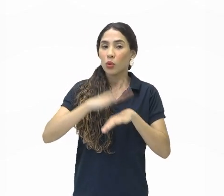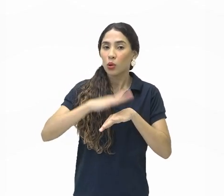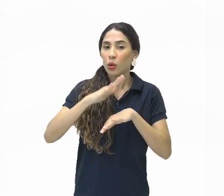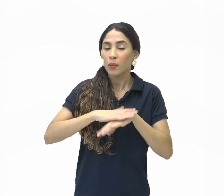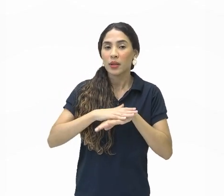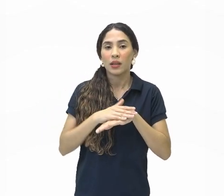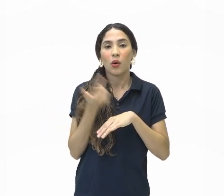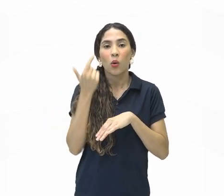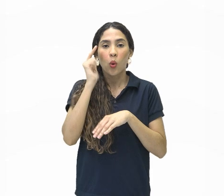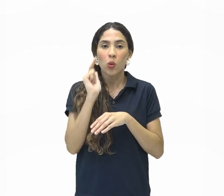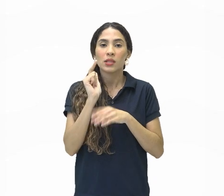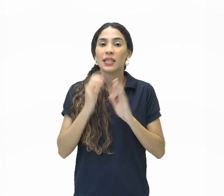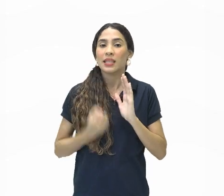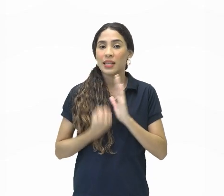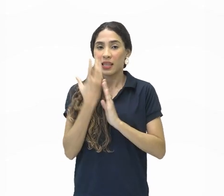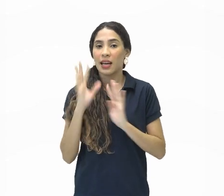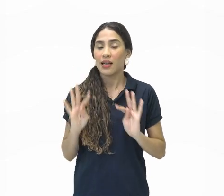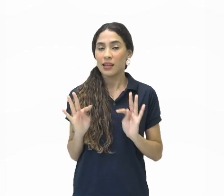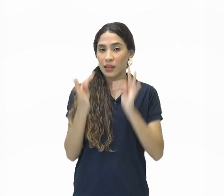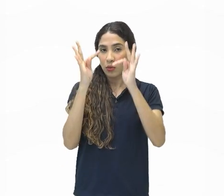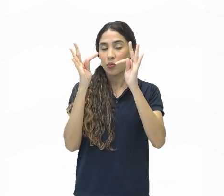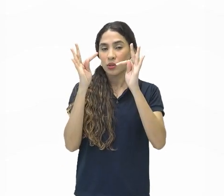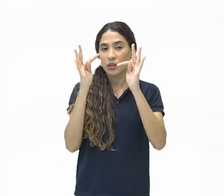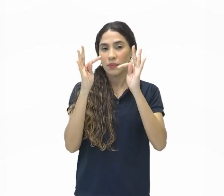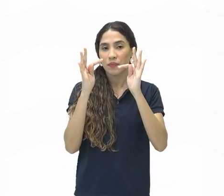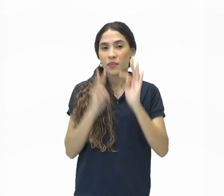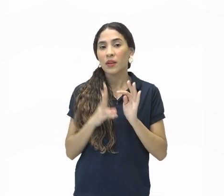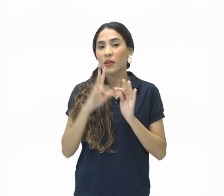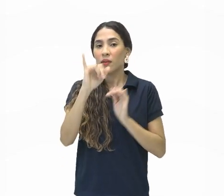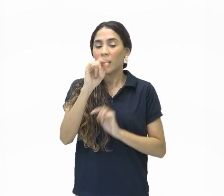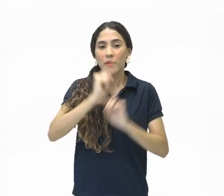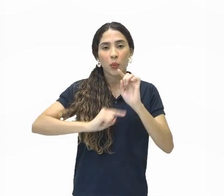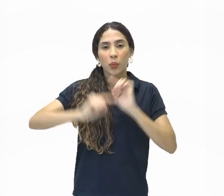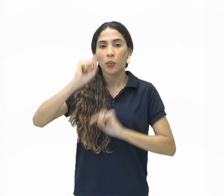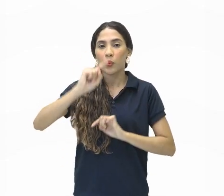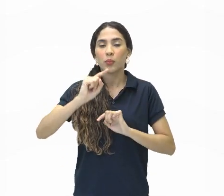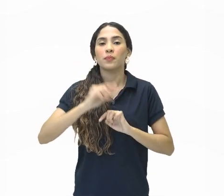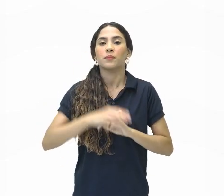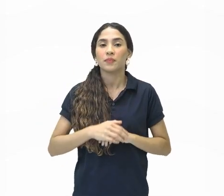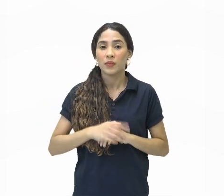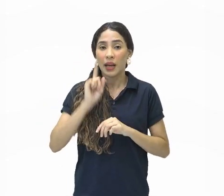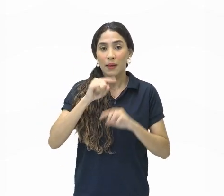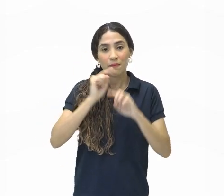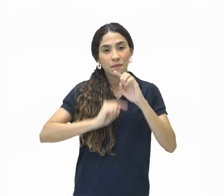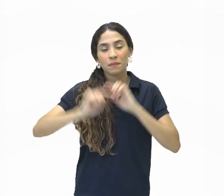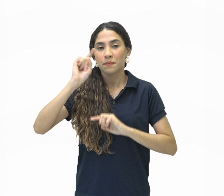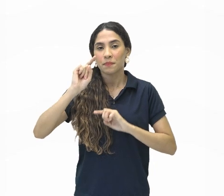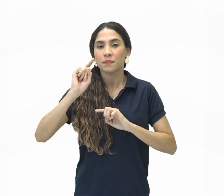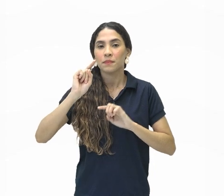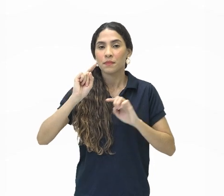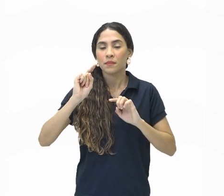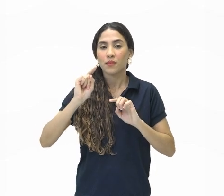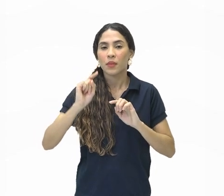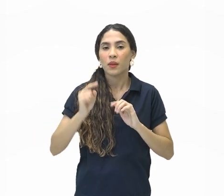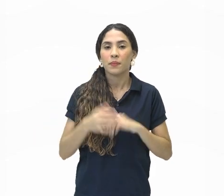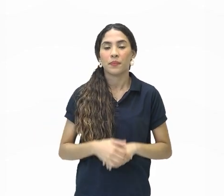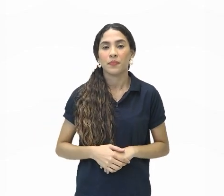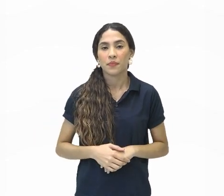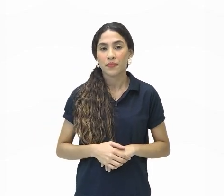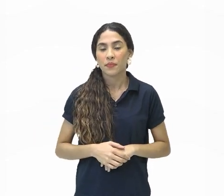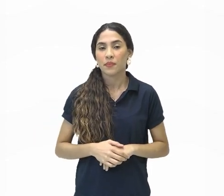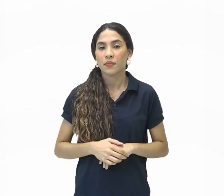de desenvolver tecnologia. Ele vai além, a transcendência é ir além da sua limitação,